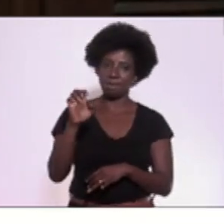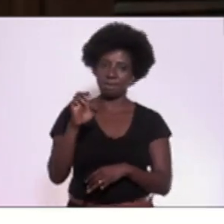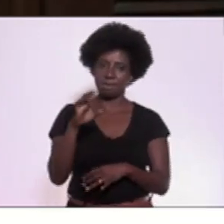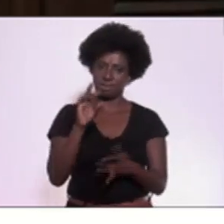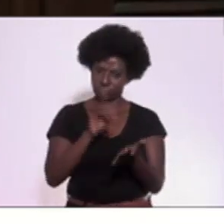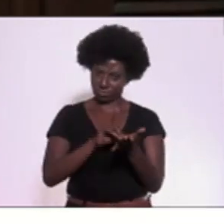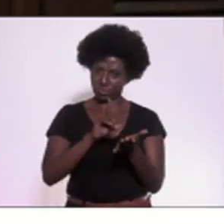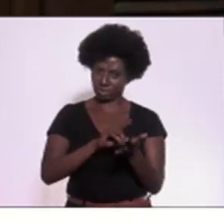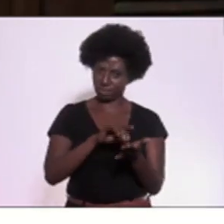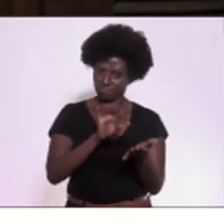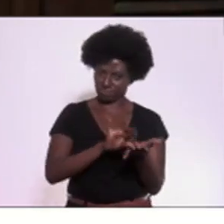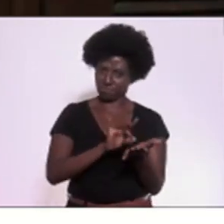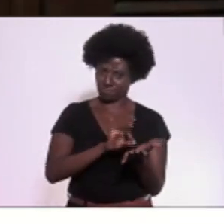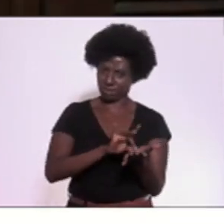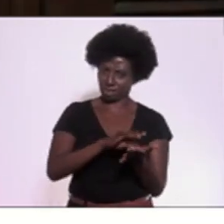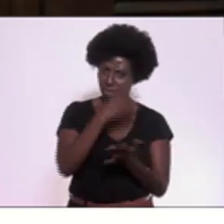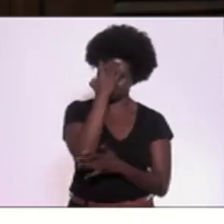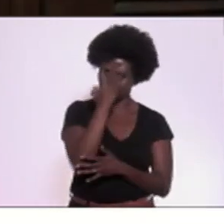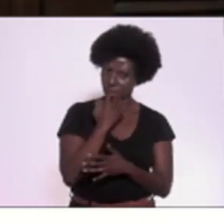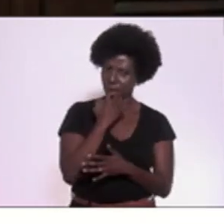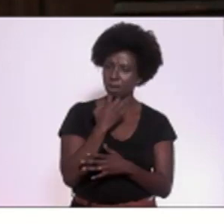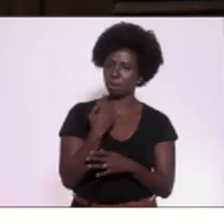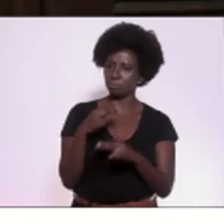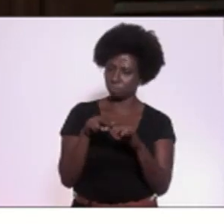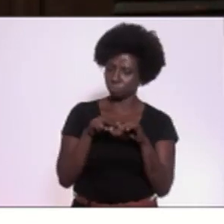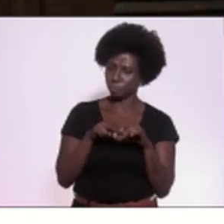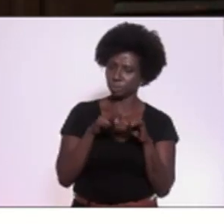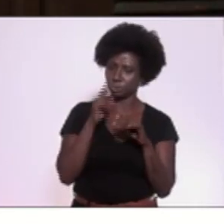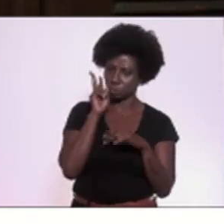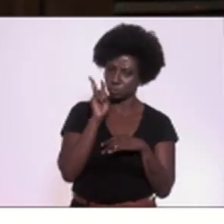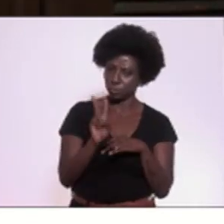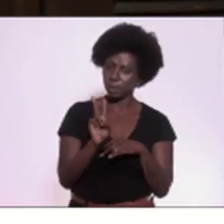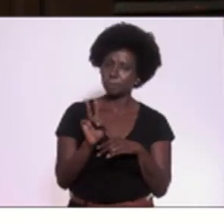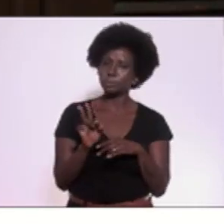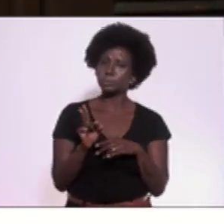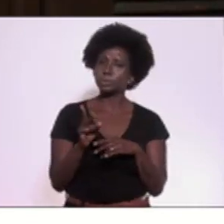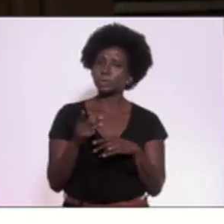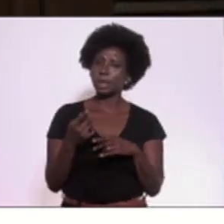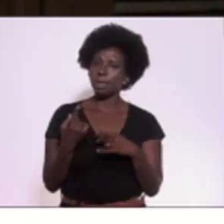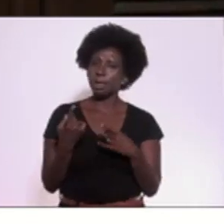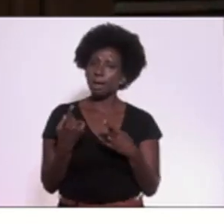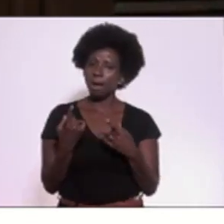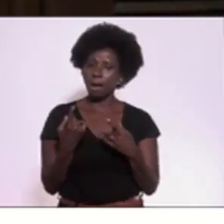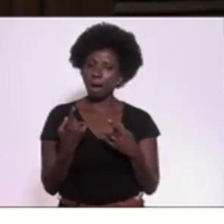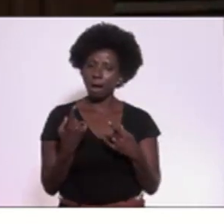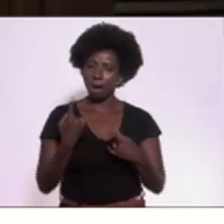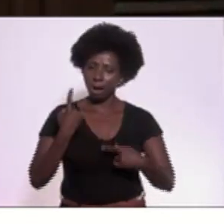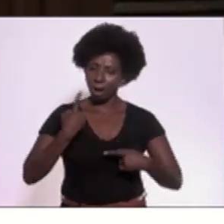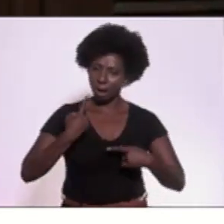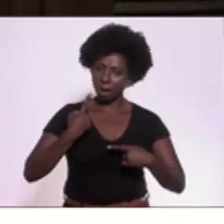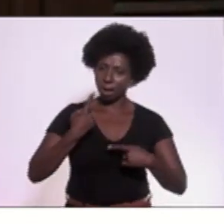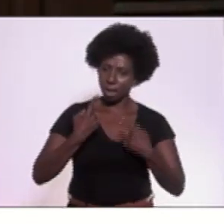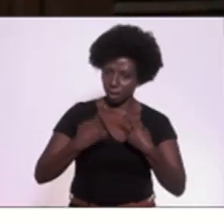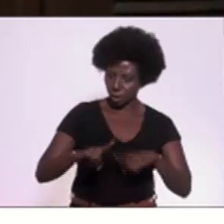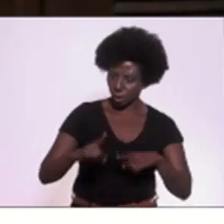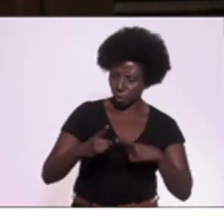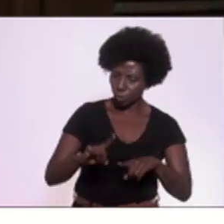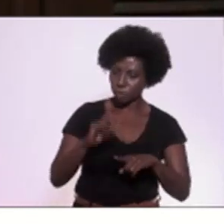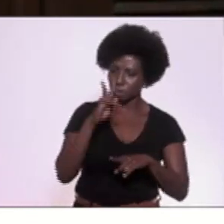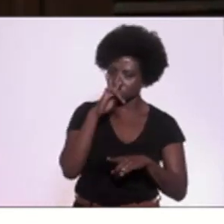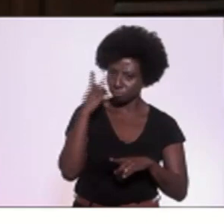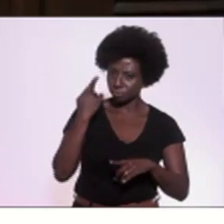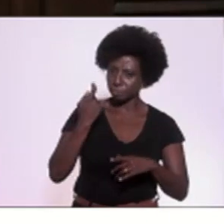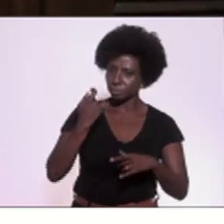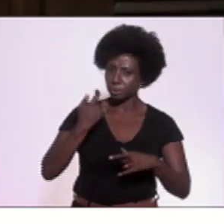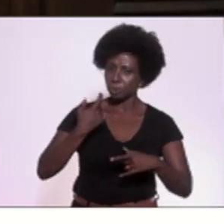desse país, e por isso a gente defende o IBGE, né? A luta dos funcionários e pesquisadores e pesquisadoras do IBGE